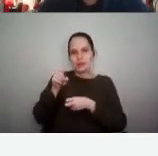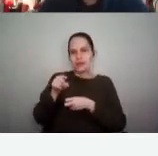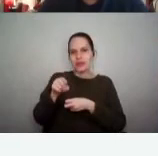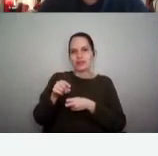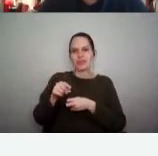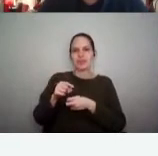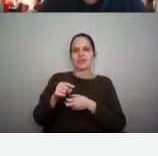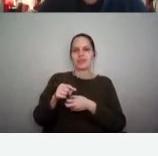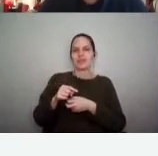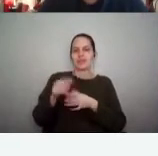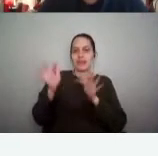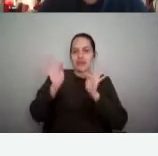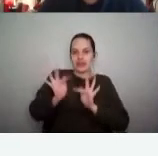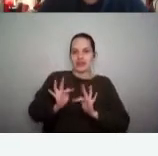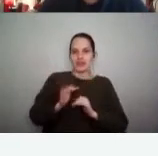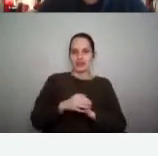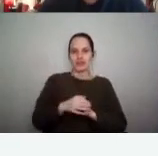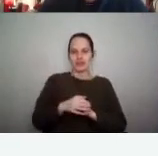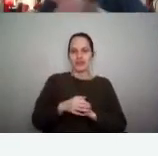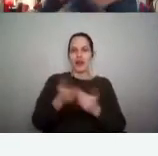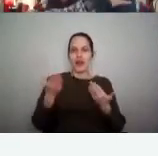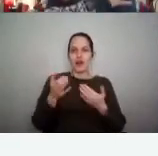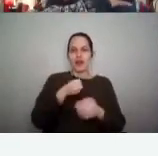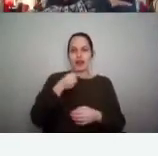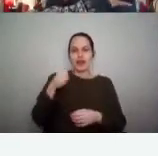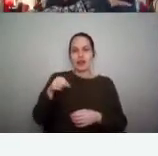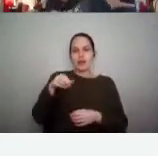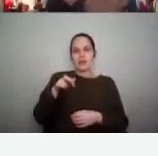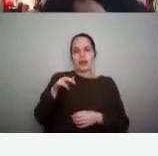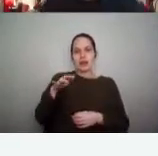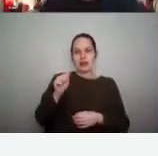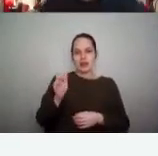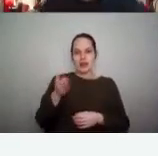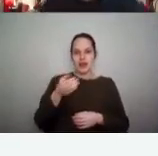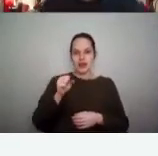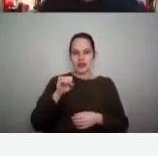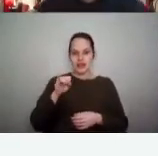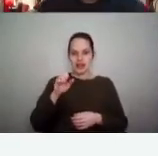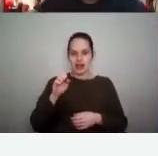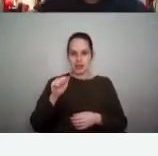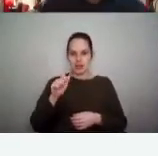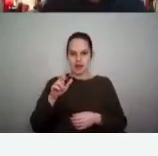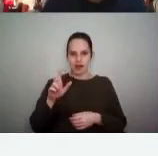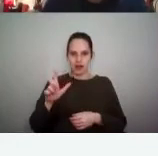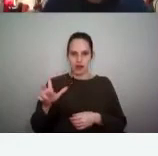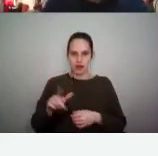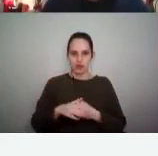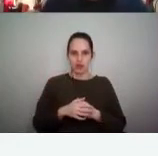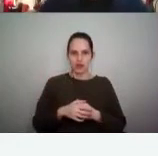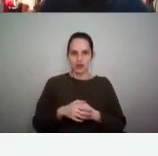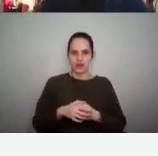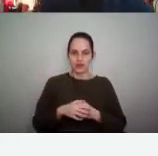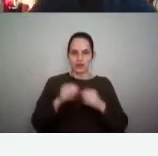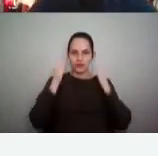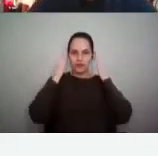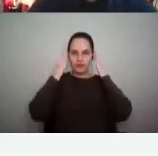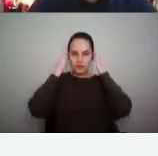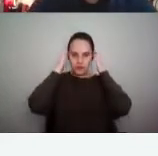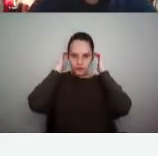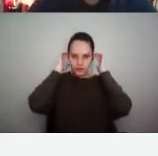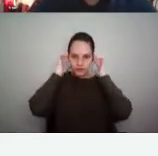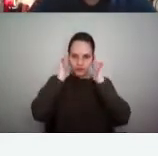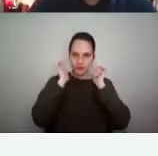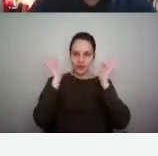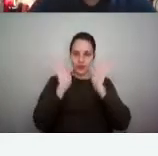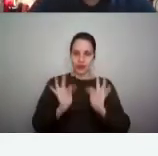passar, então, para Maria Isabel da Cunha. A gente fica muito satisfeito de ter aqui, Maria Isabel. A tua trajetória